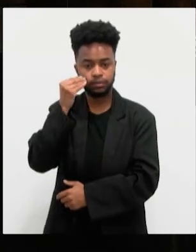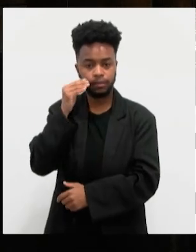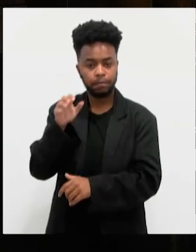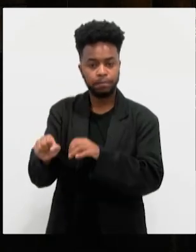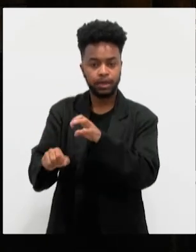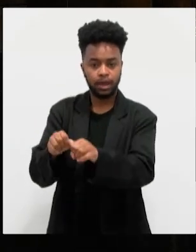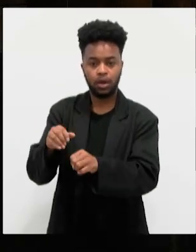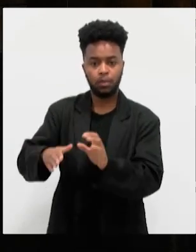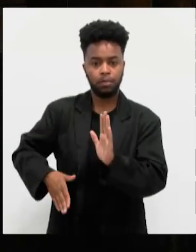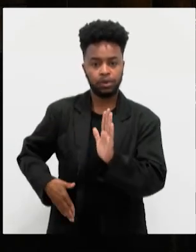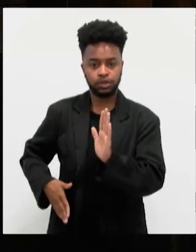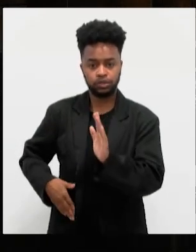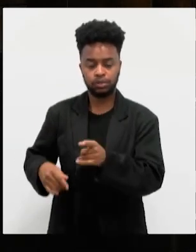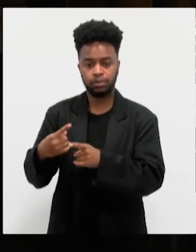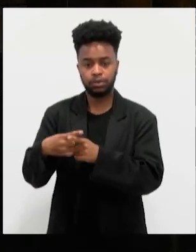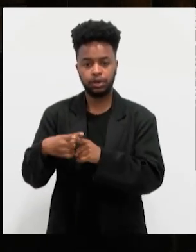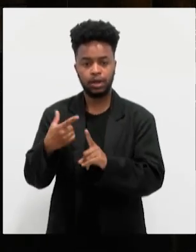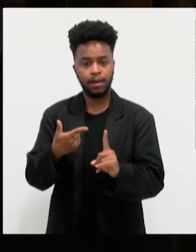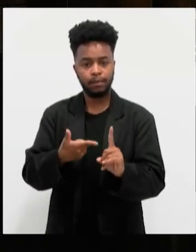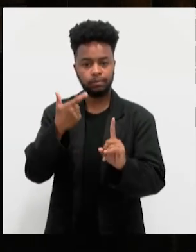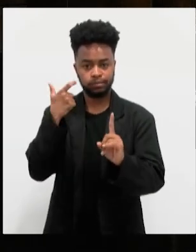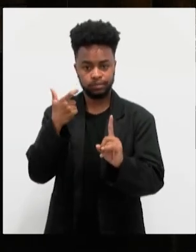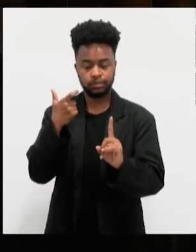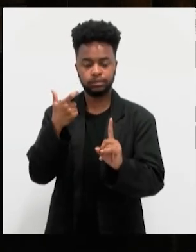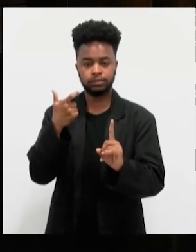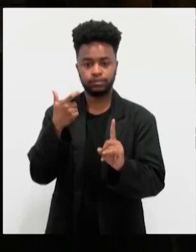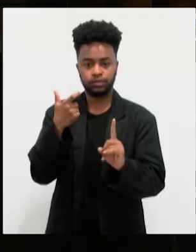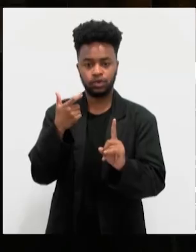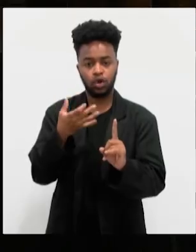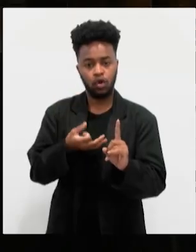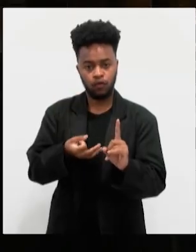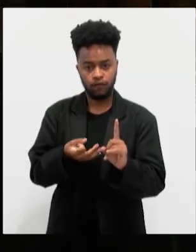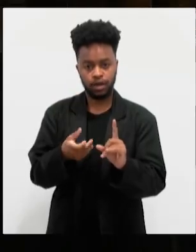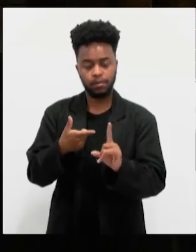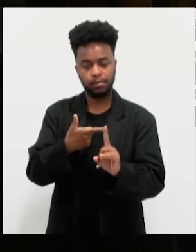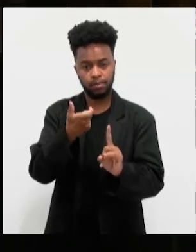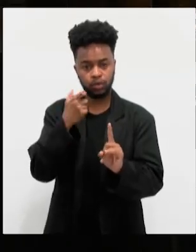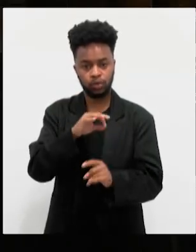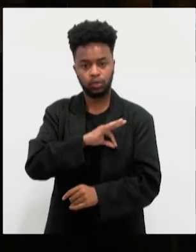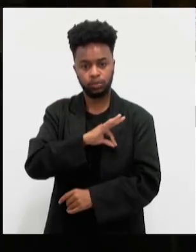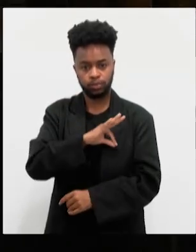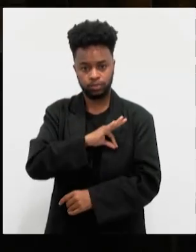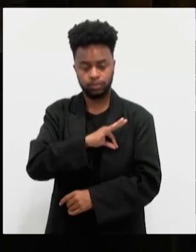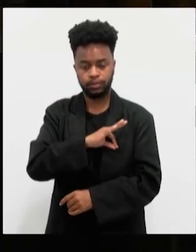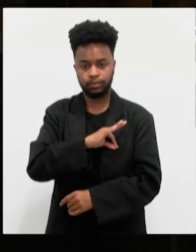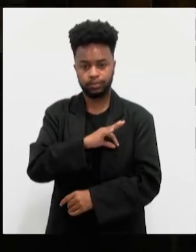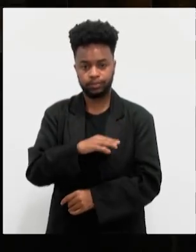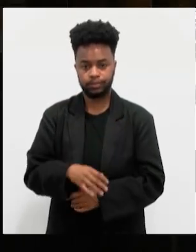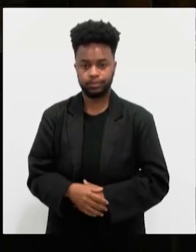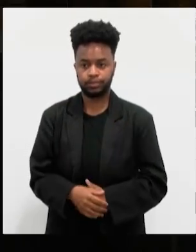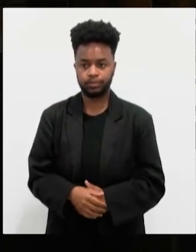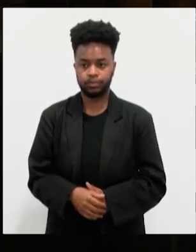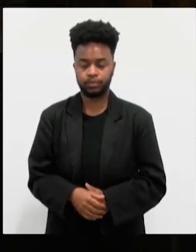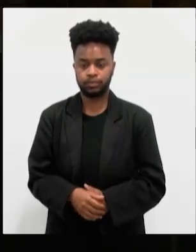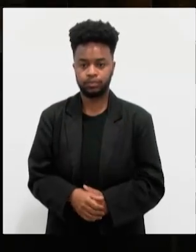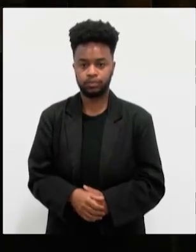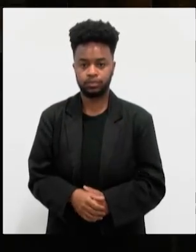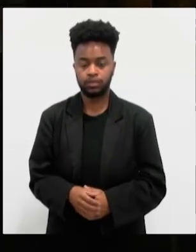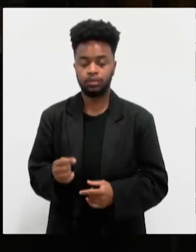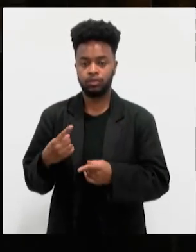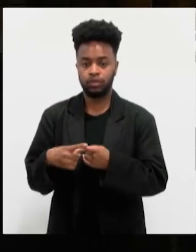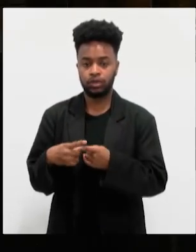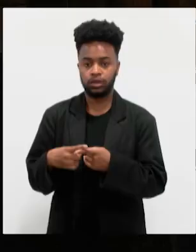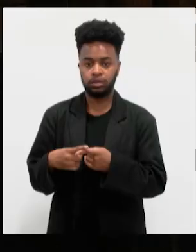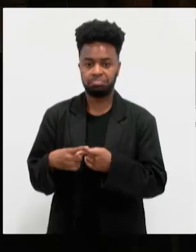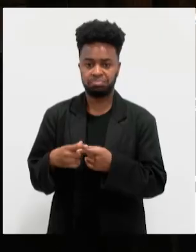criminosos que assassinaram covardemente o policial do Quórum, que estava no carro